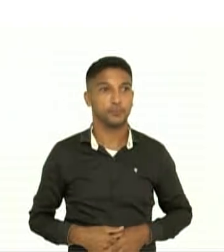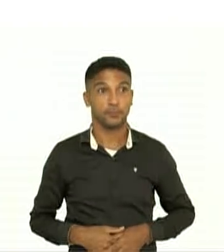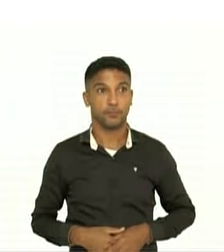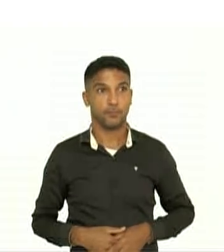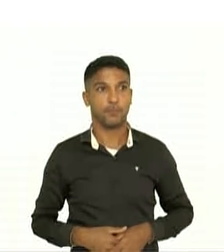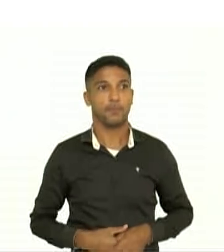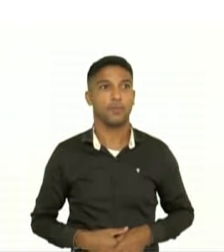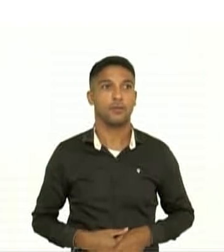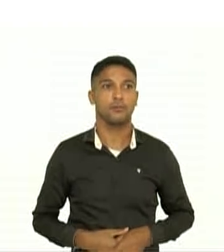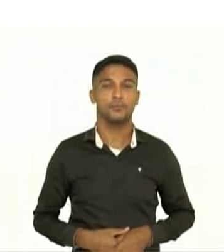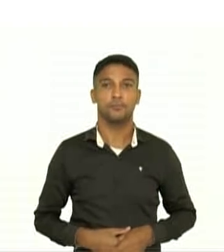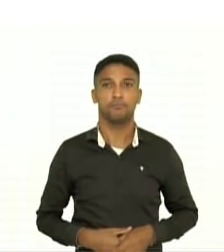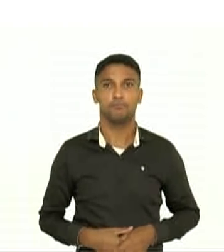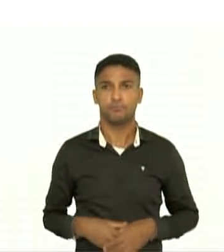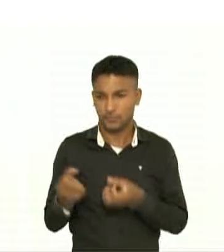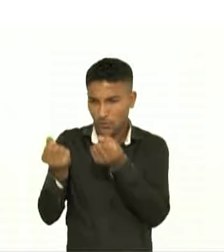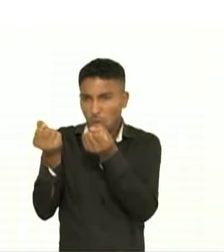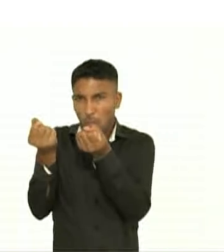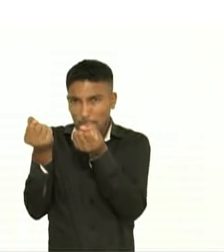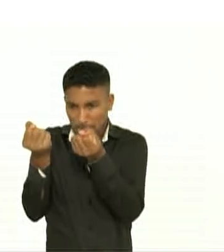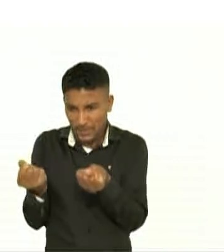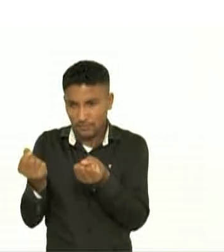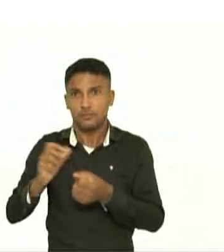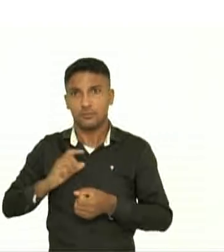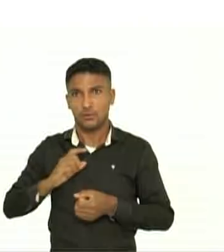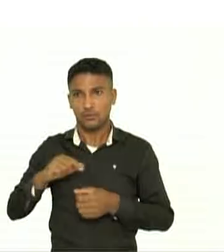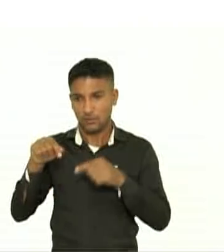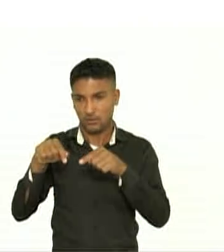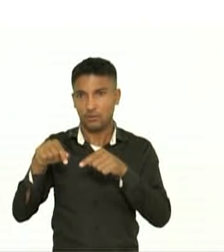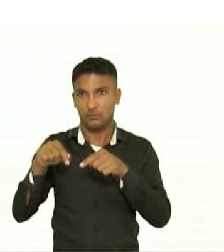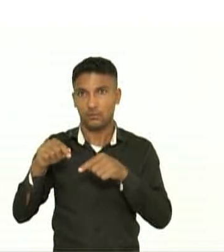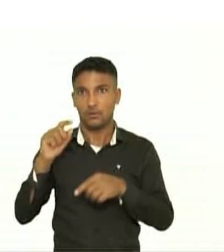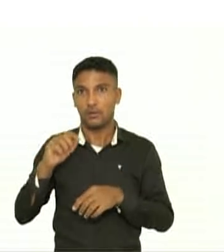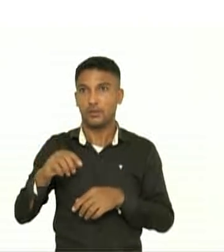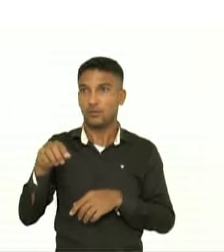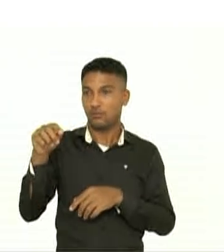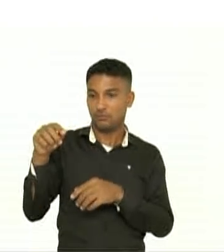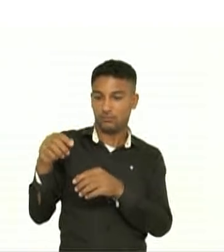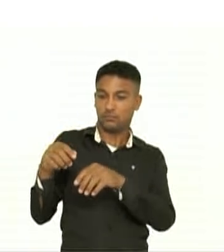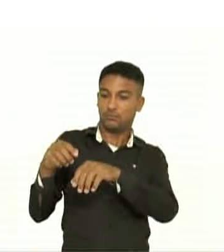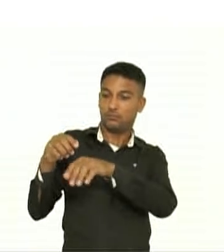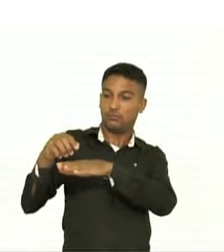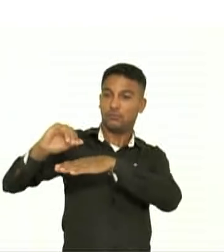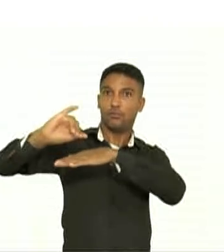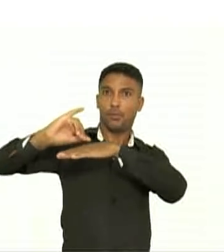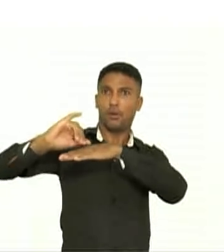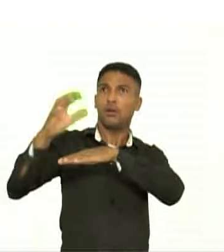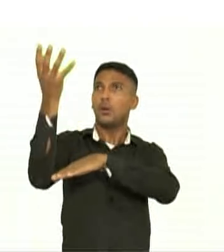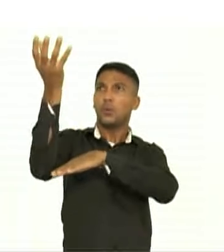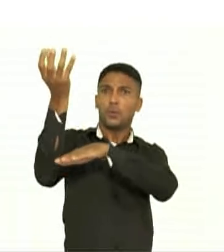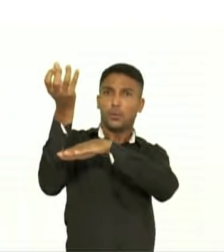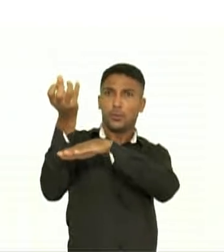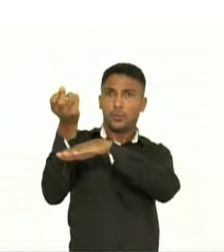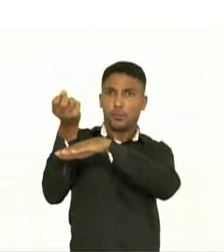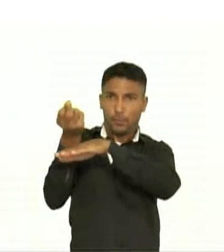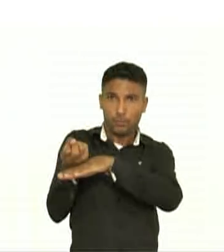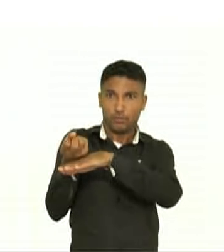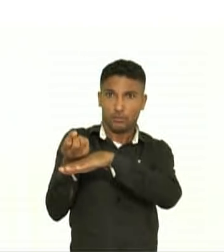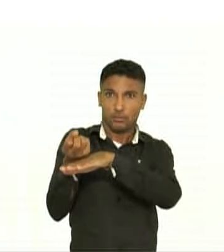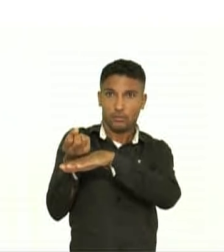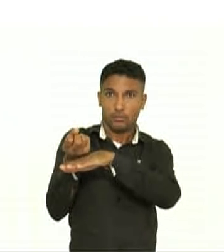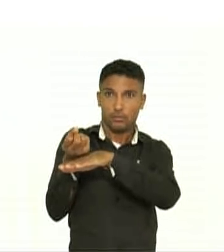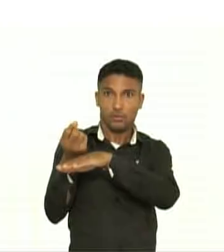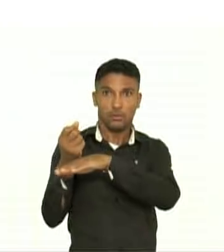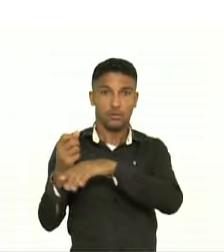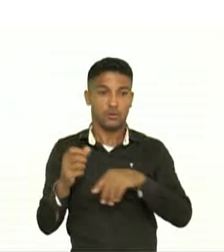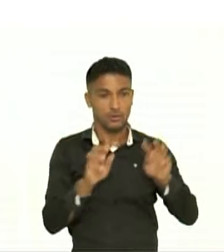com a qual ele é atraído pela Terra, sendo, por essa razão, uma grandeza vetorial. A massa é a quantidade de matéria